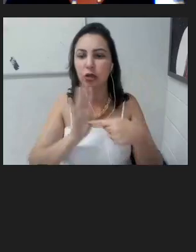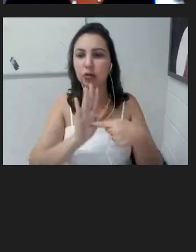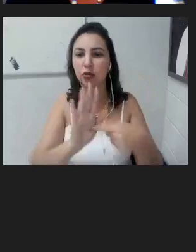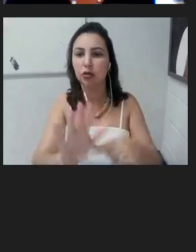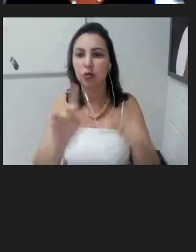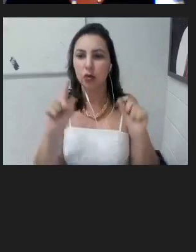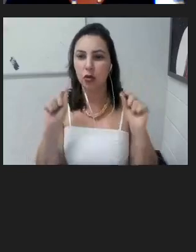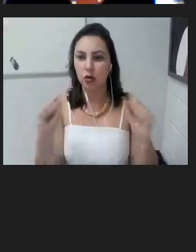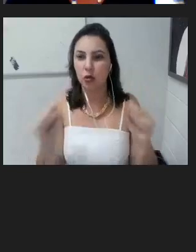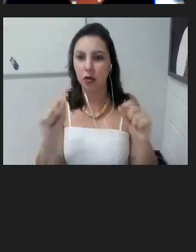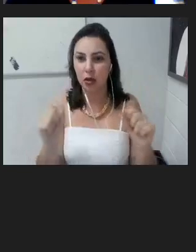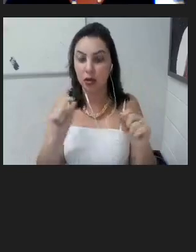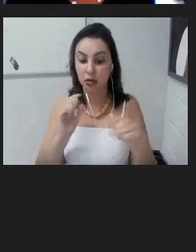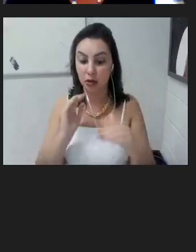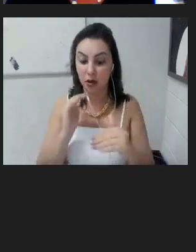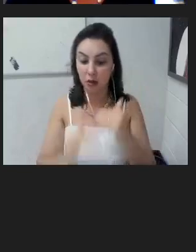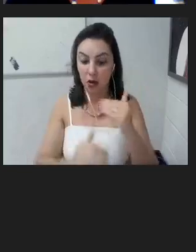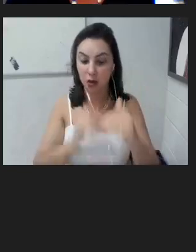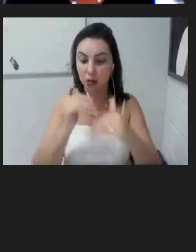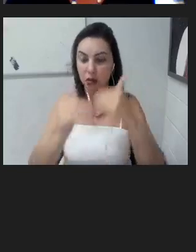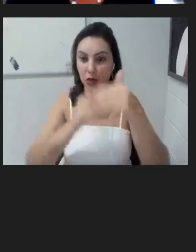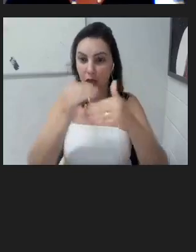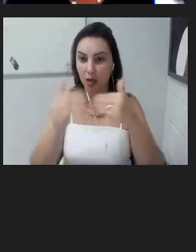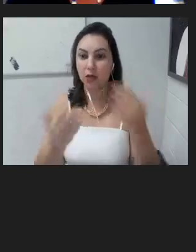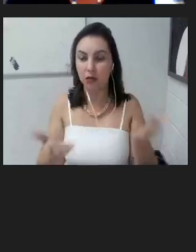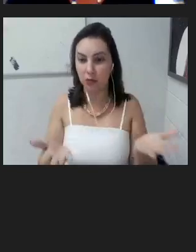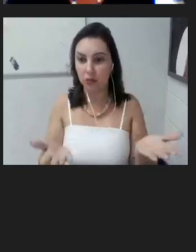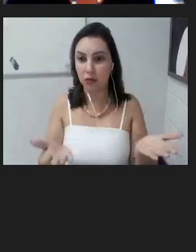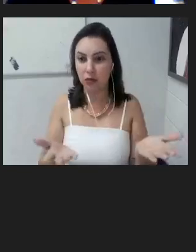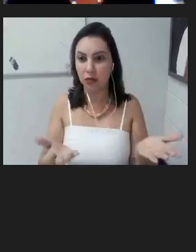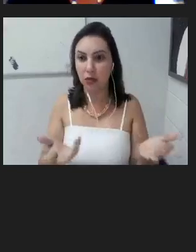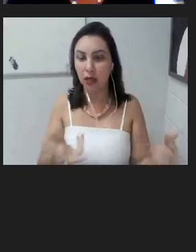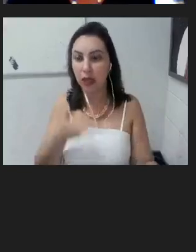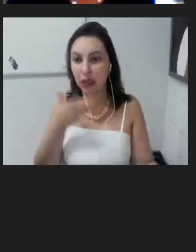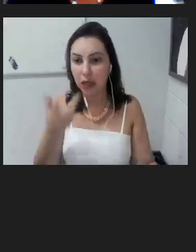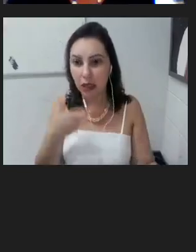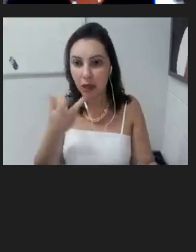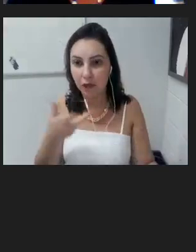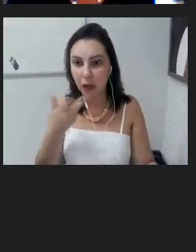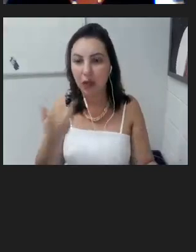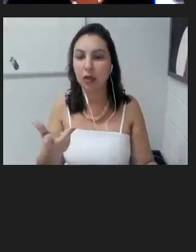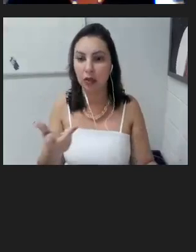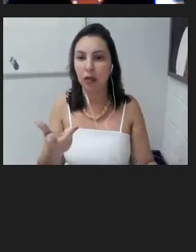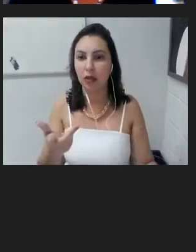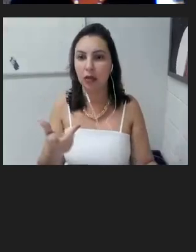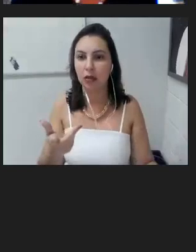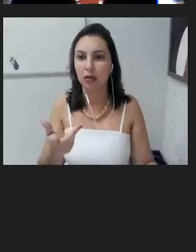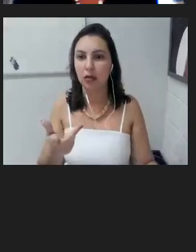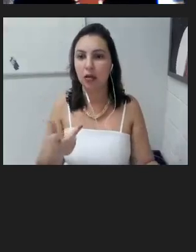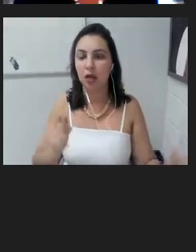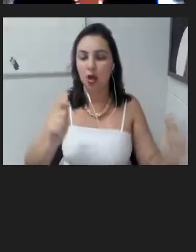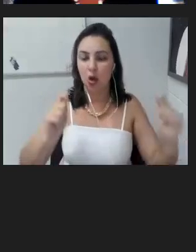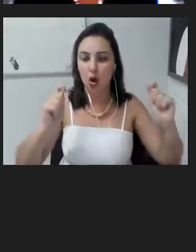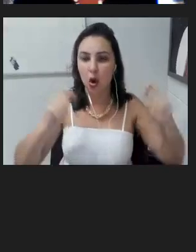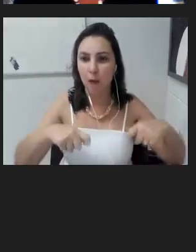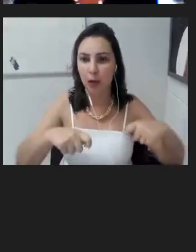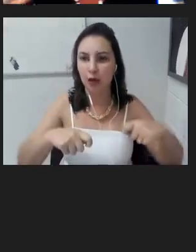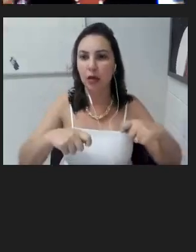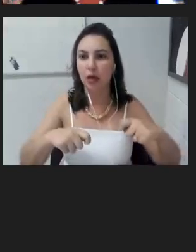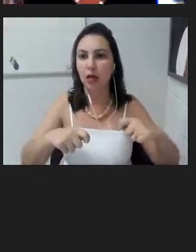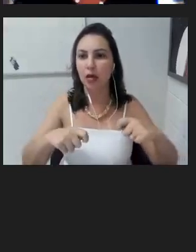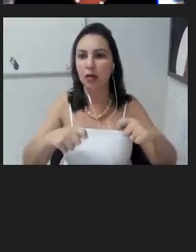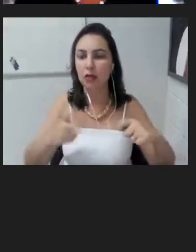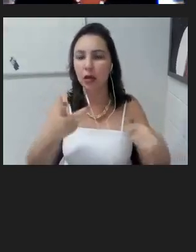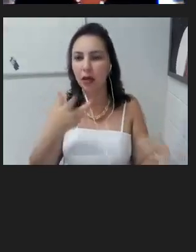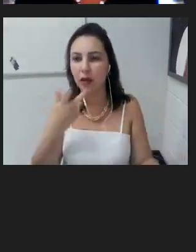o processo que vem falar de habilidades e competências, ao mesmo tempo que prega o